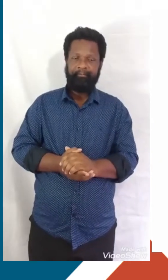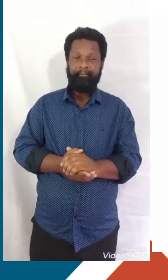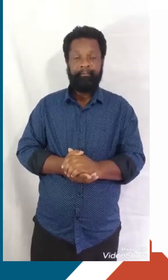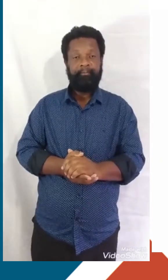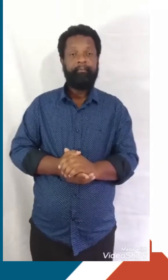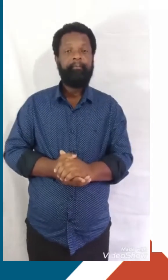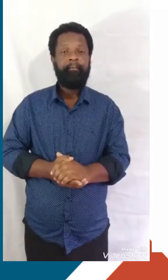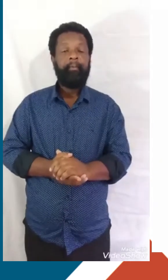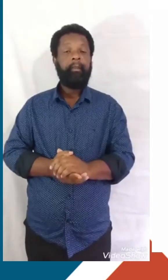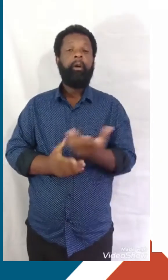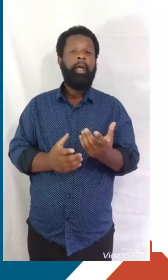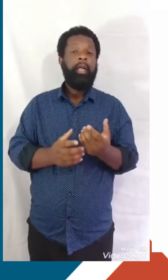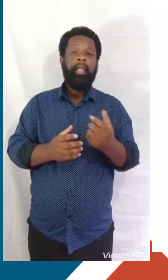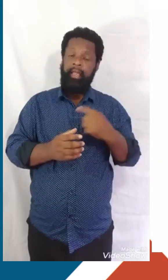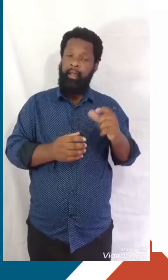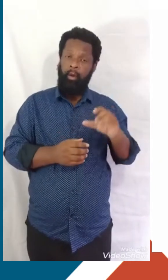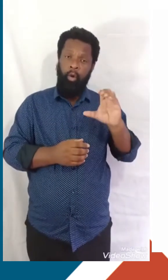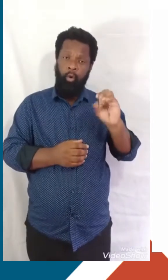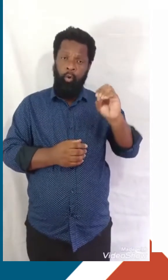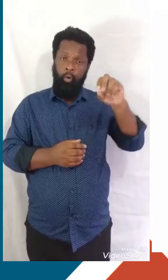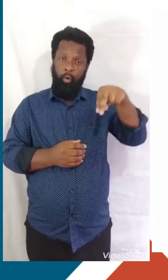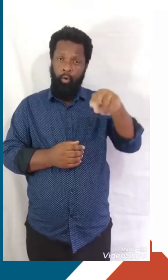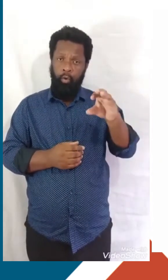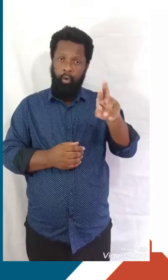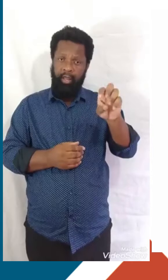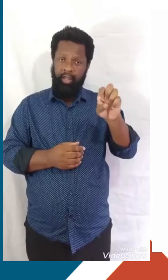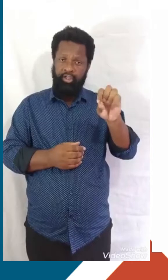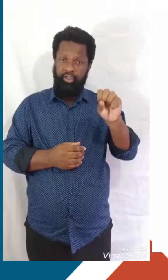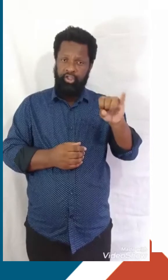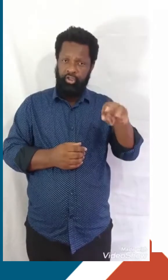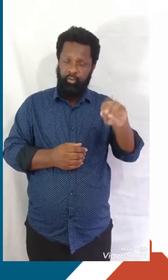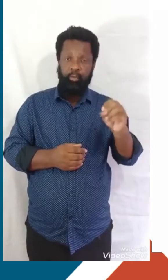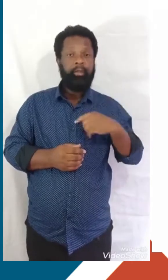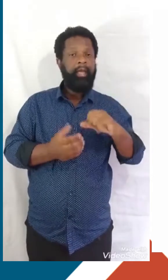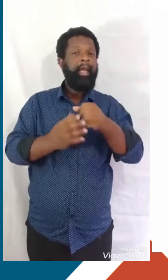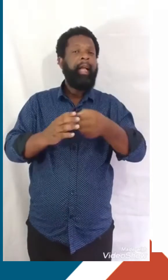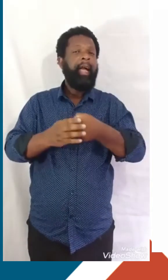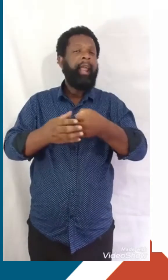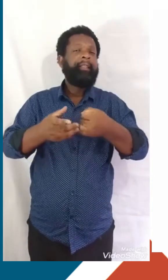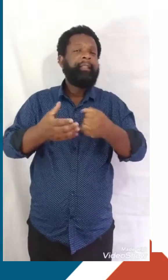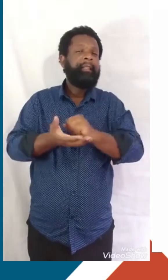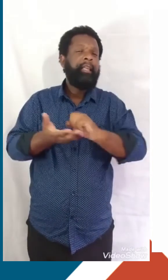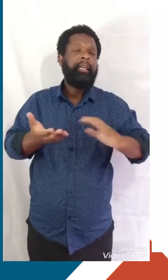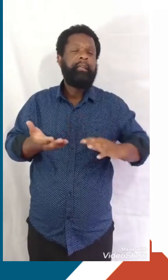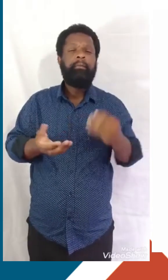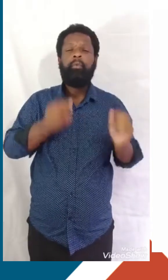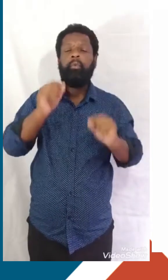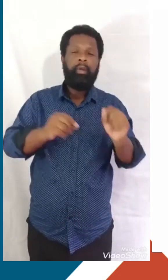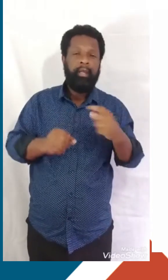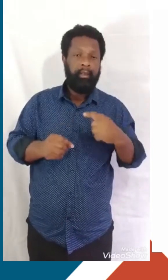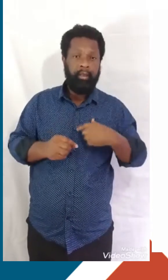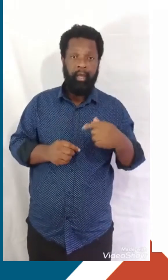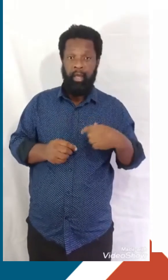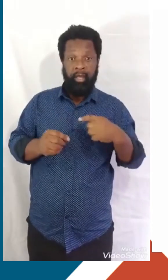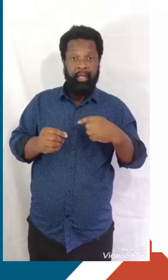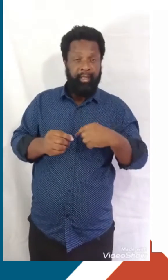As características do concretismo, segundo Alfredo Bose, são a inovação